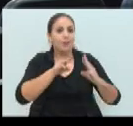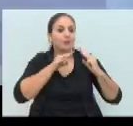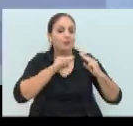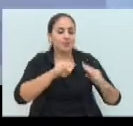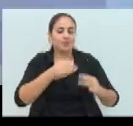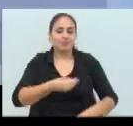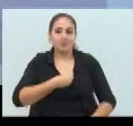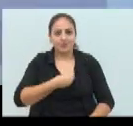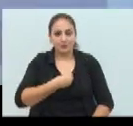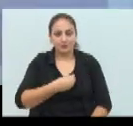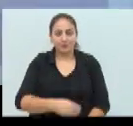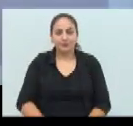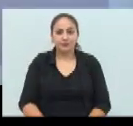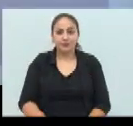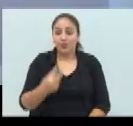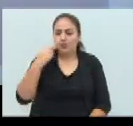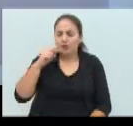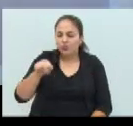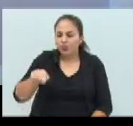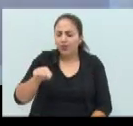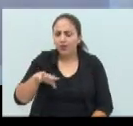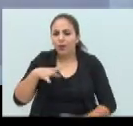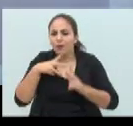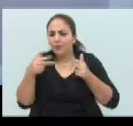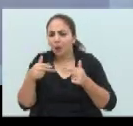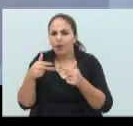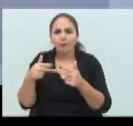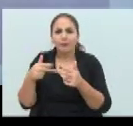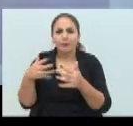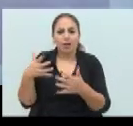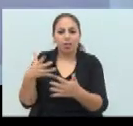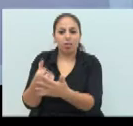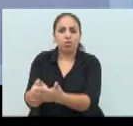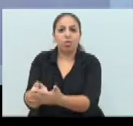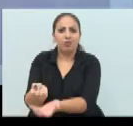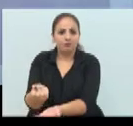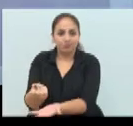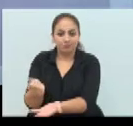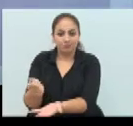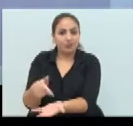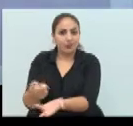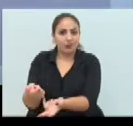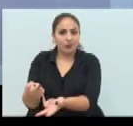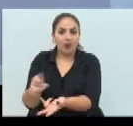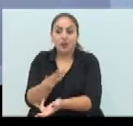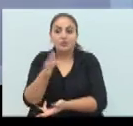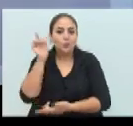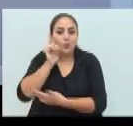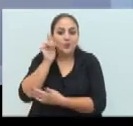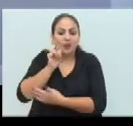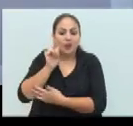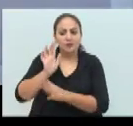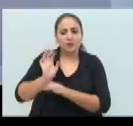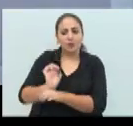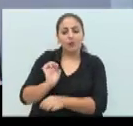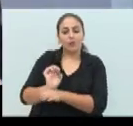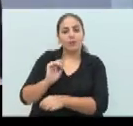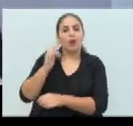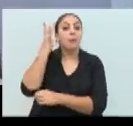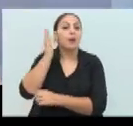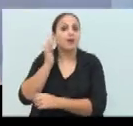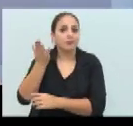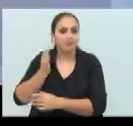vida. Ver que um animal está atropelado ou alguma coisa, você não tem como deixar para amanhã. E isso a gente viveu ali dentro,